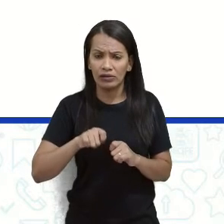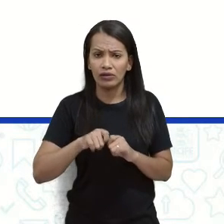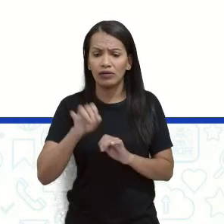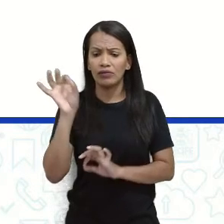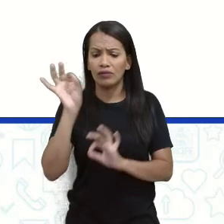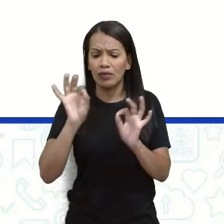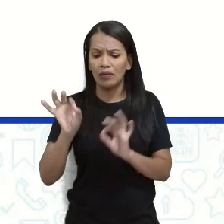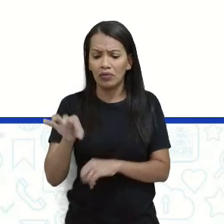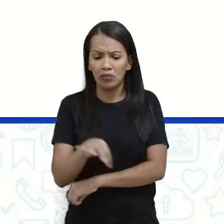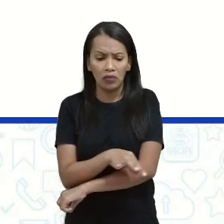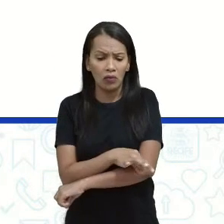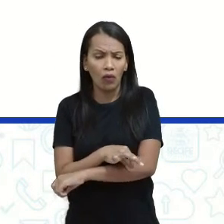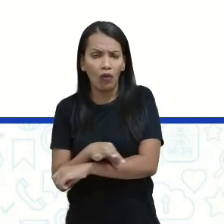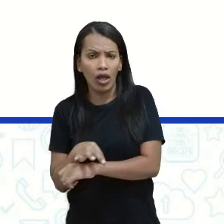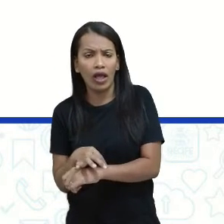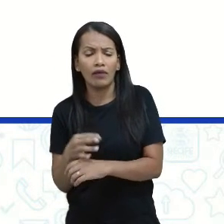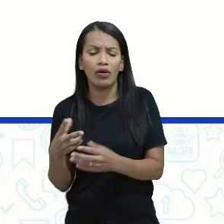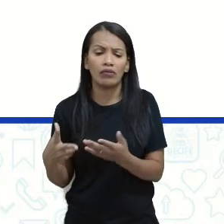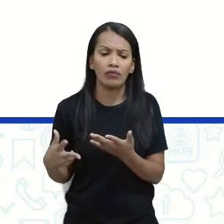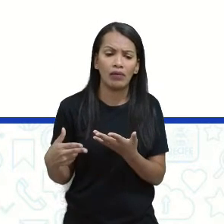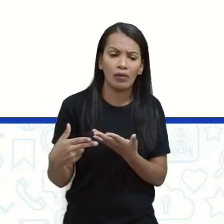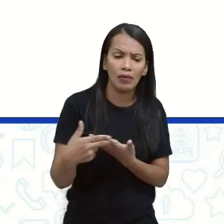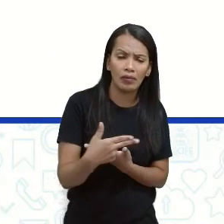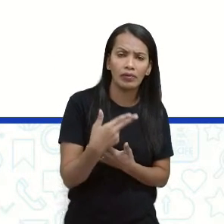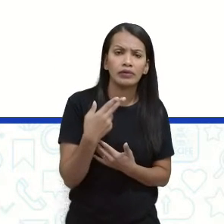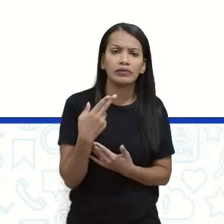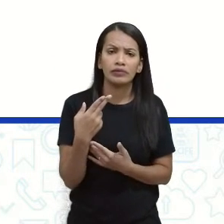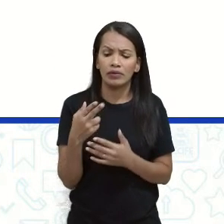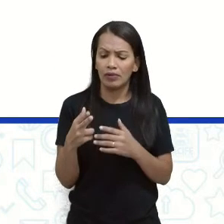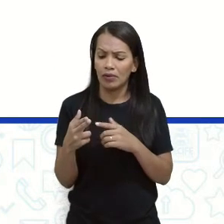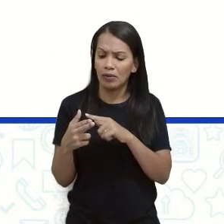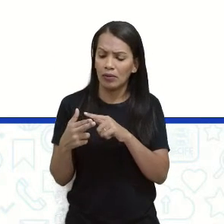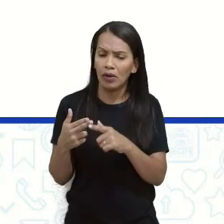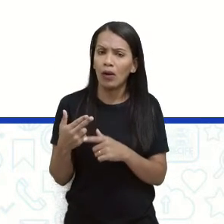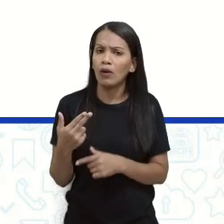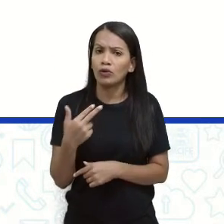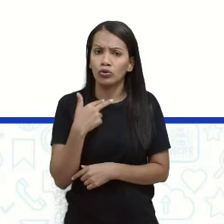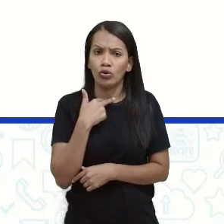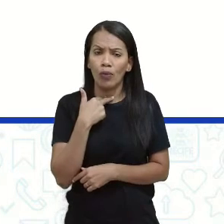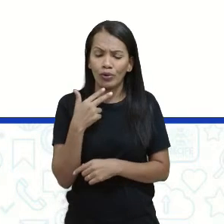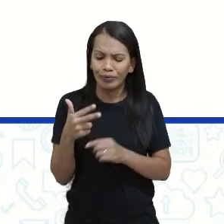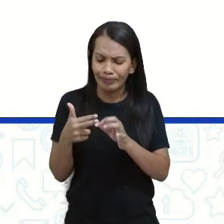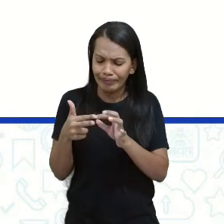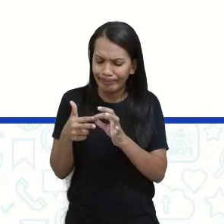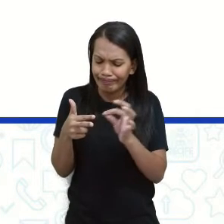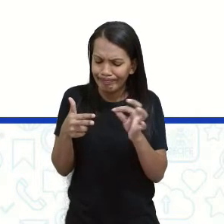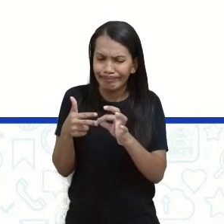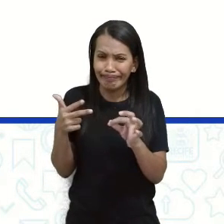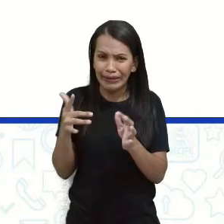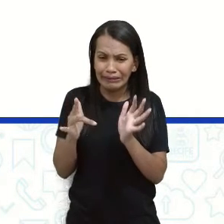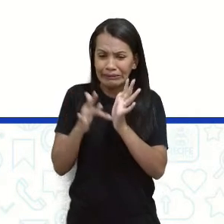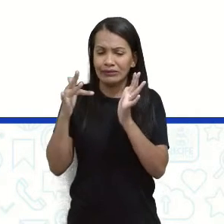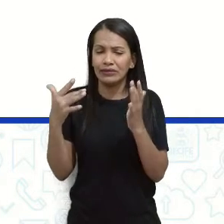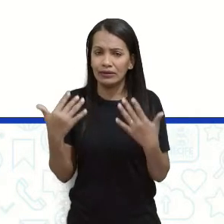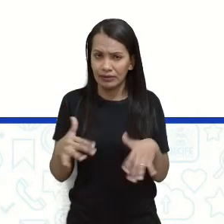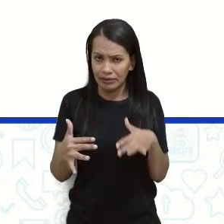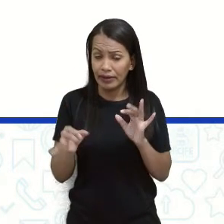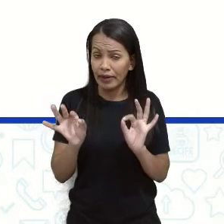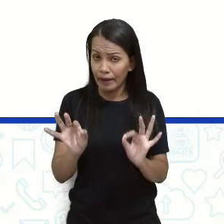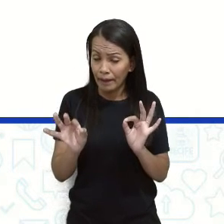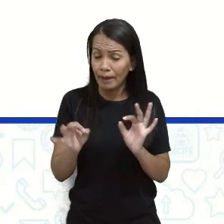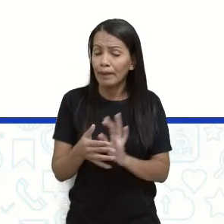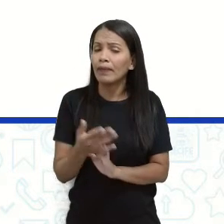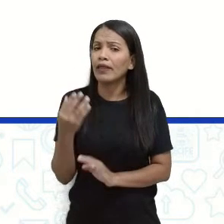com régua, com tesoura, sem ponta, viu? Sem ponta, com lápis, e aí vai tentando fazer esse triângulo retângulo